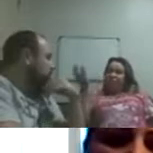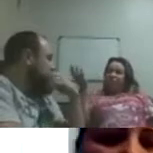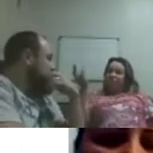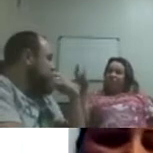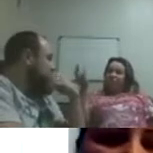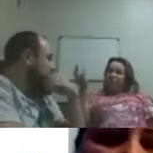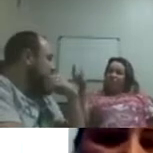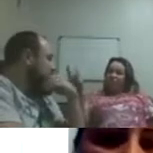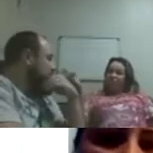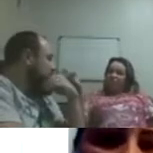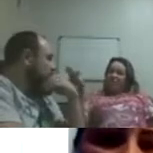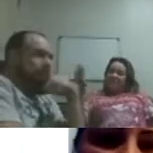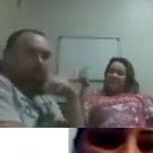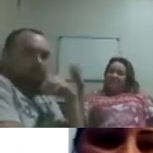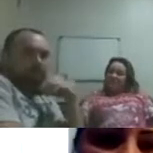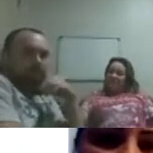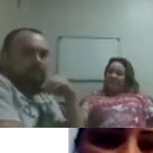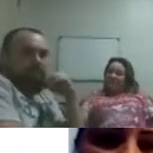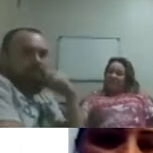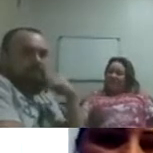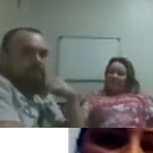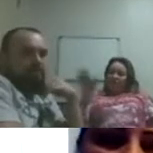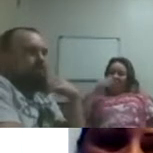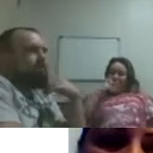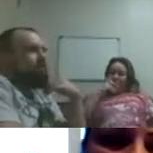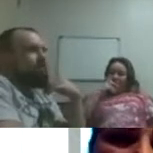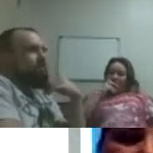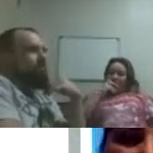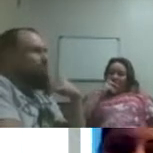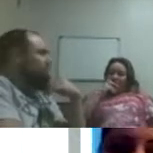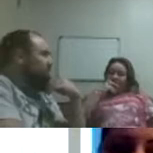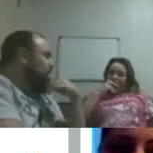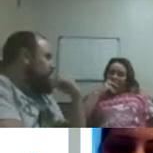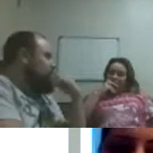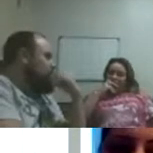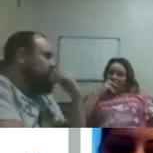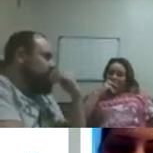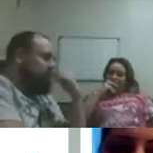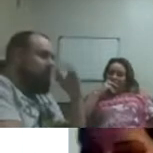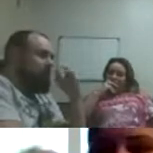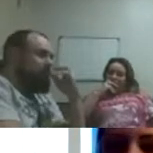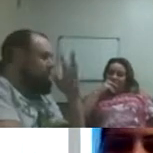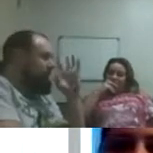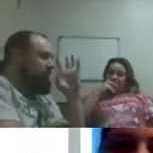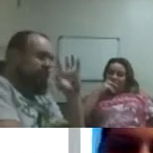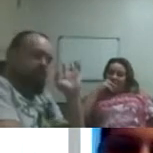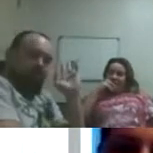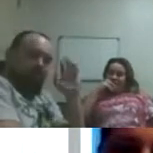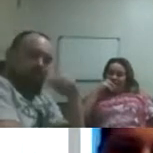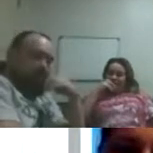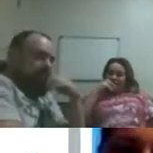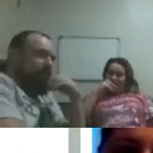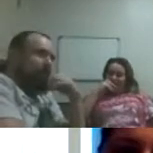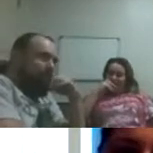Leandro Rachadel. Um cumprimento também especial a toda a diretoria da subseção de São José, em especial aqui